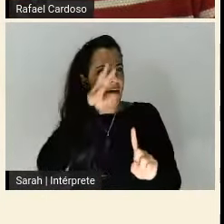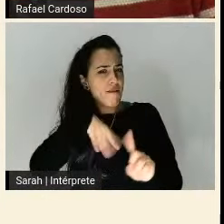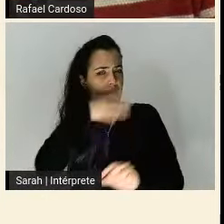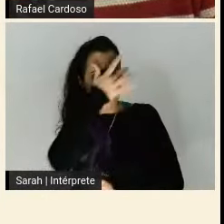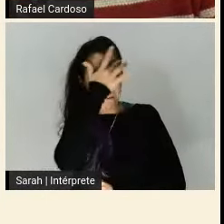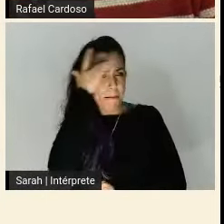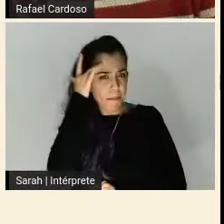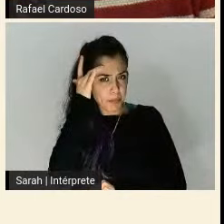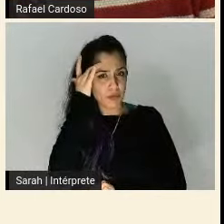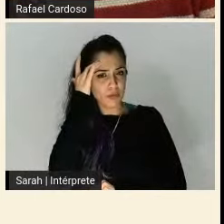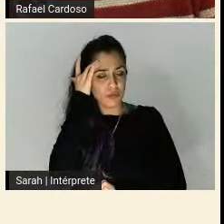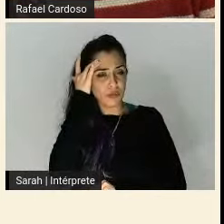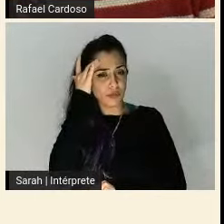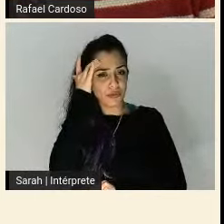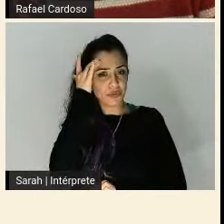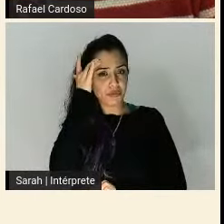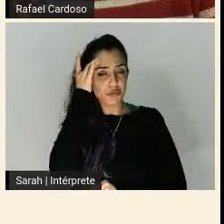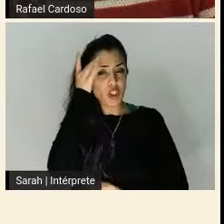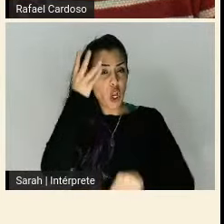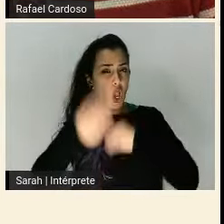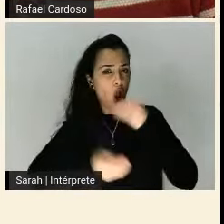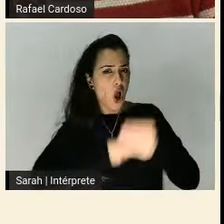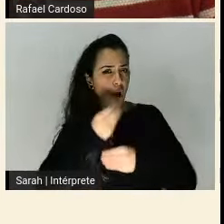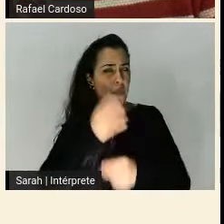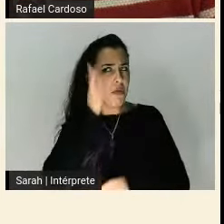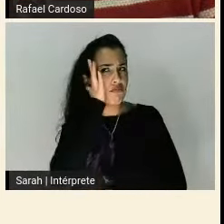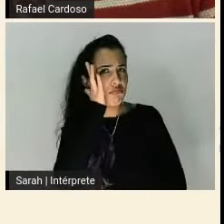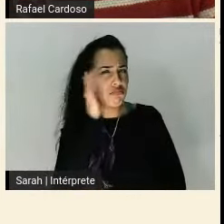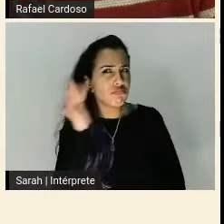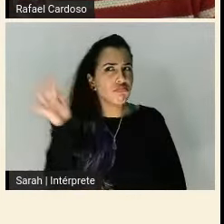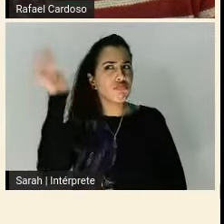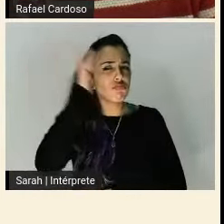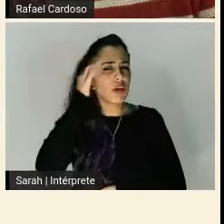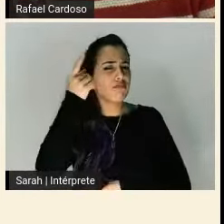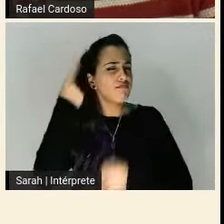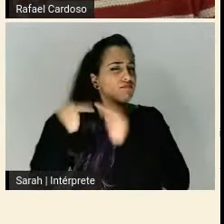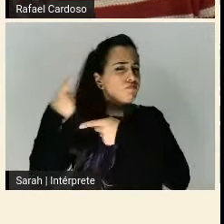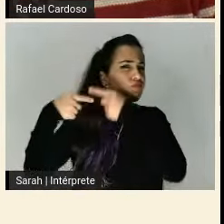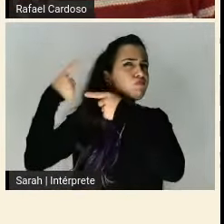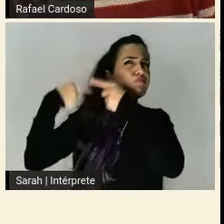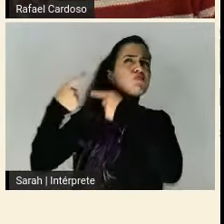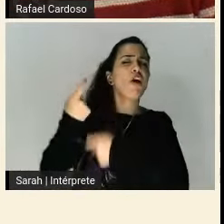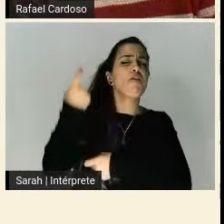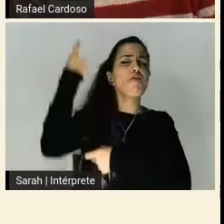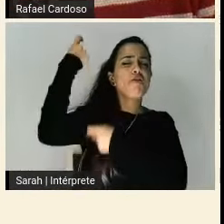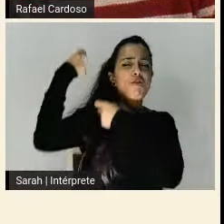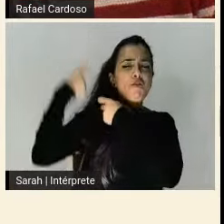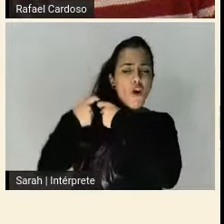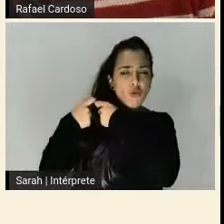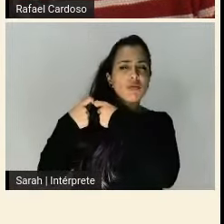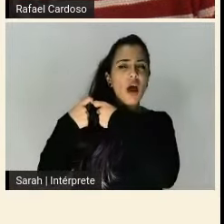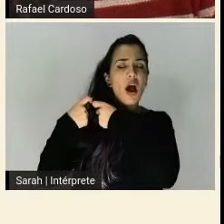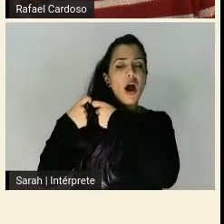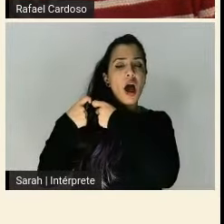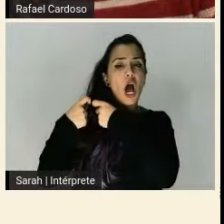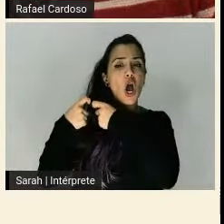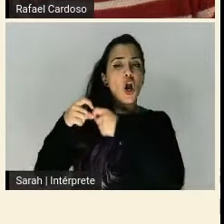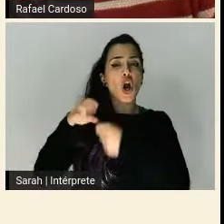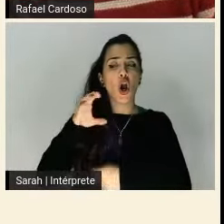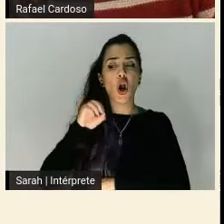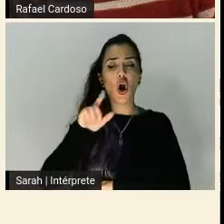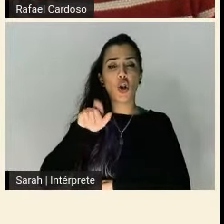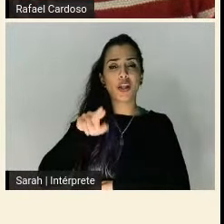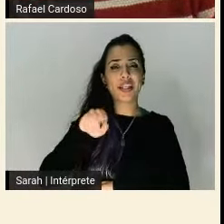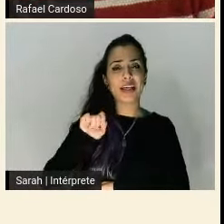do órgão, ao resgatarem o passado colonial, estavam fundando uma inédita, entre aspas, consciência